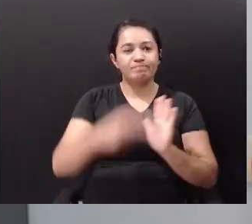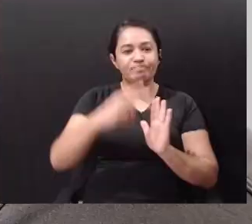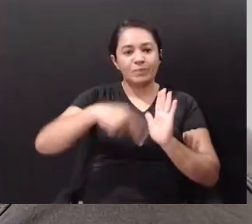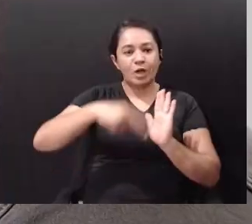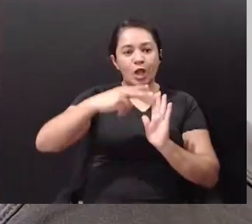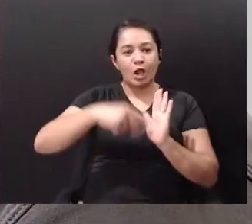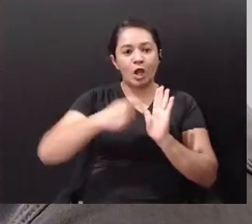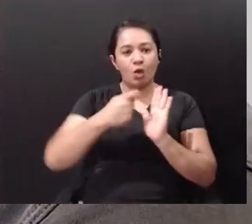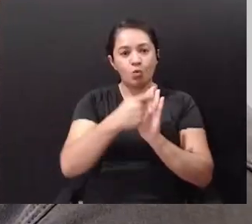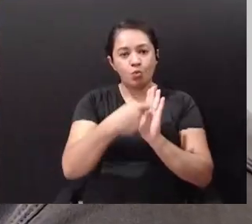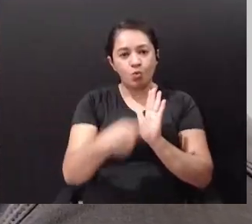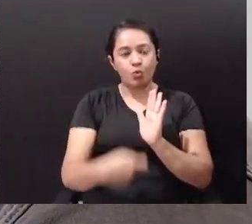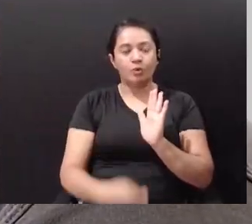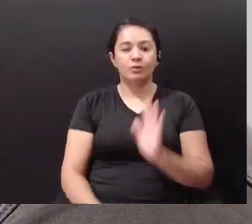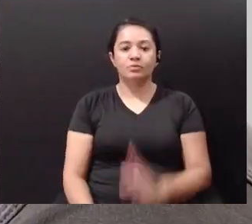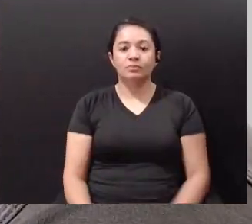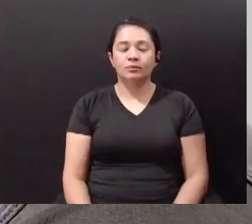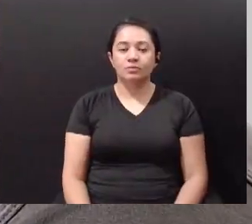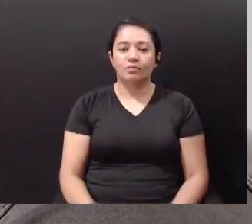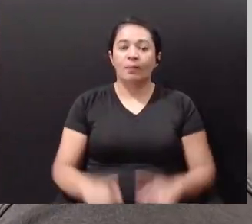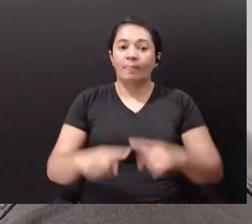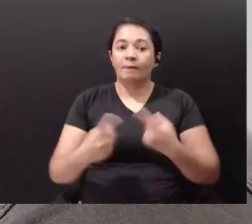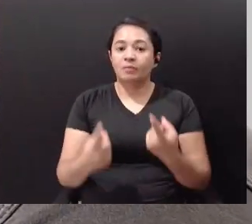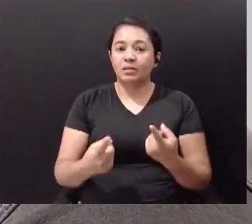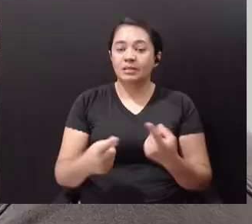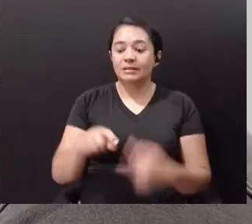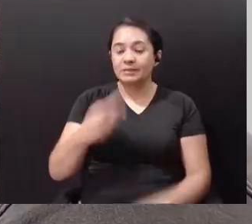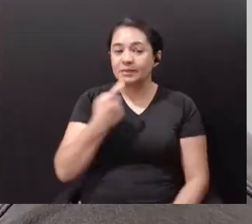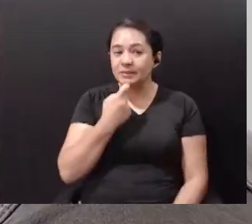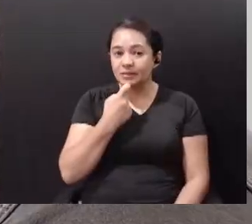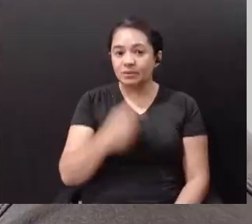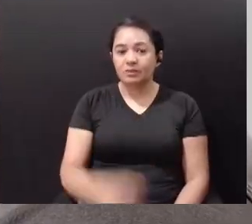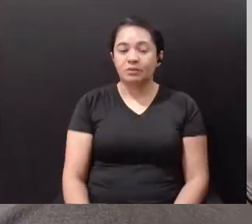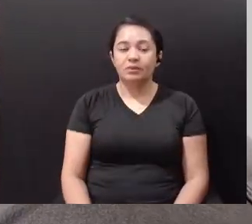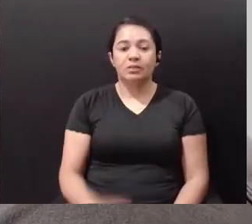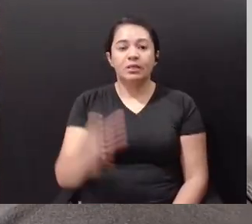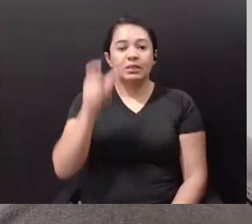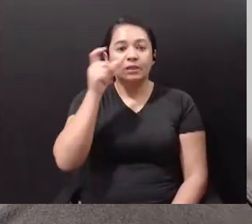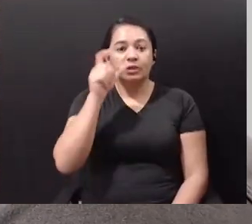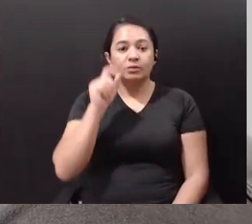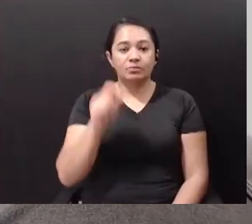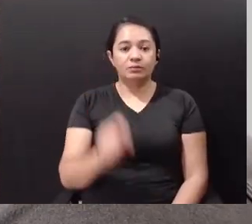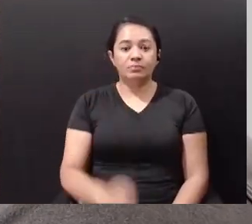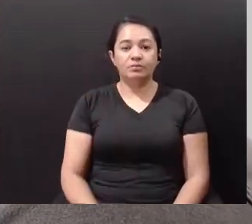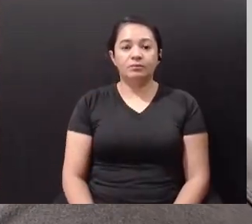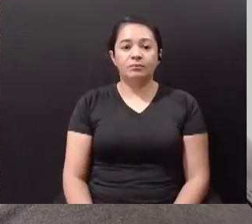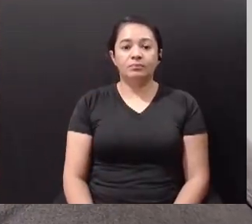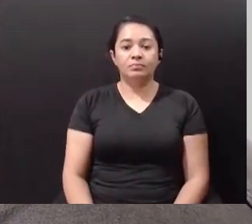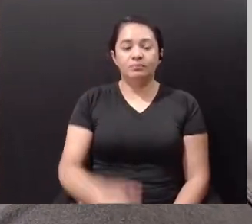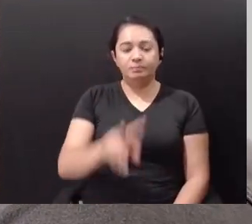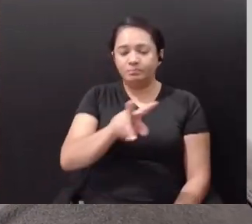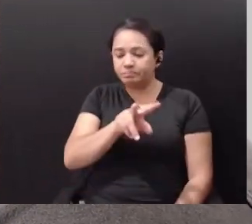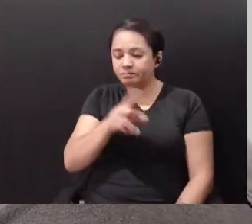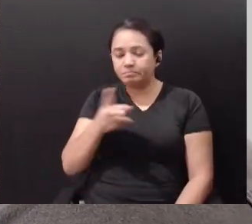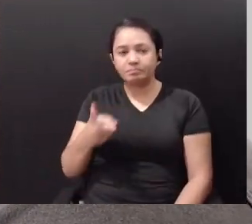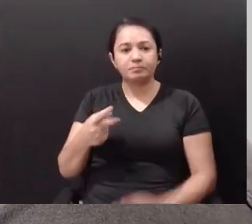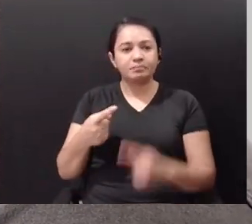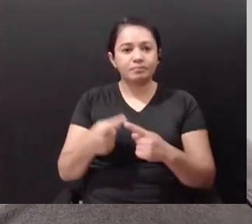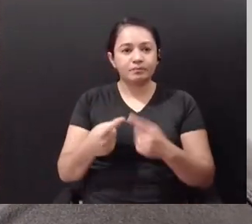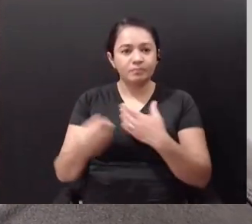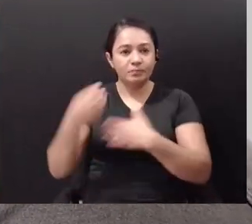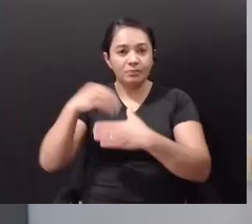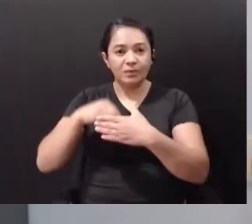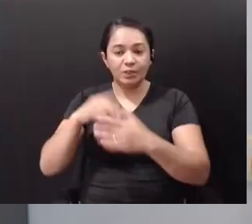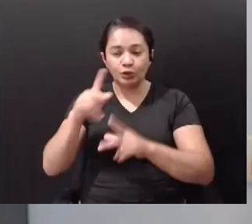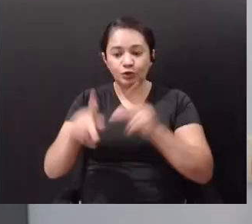educação. No caso de Campinas, é interessante que há um contraste, porque dentro da população